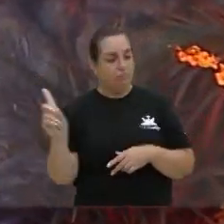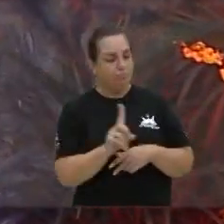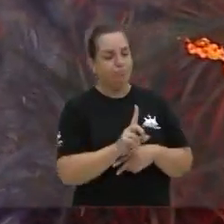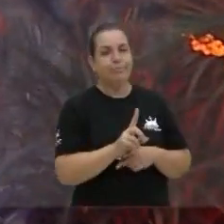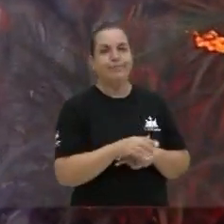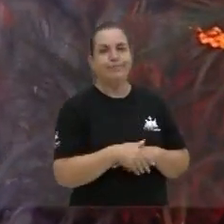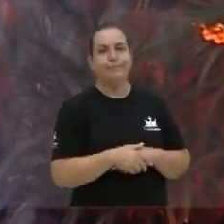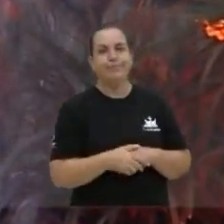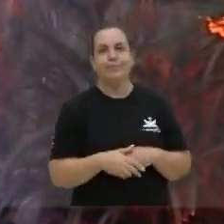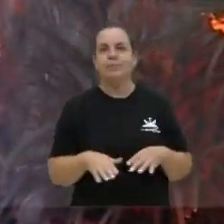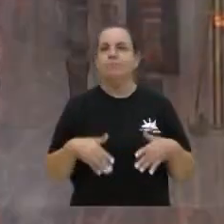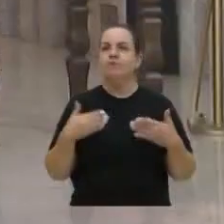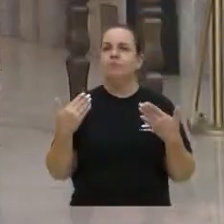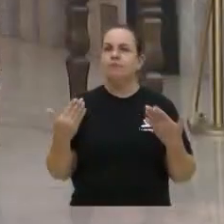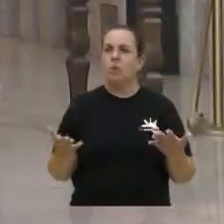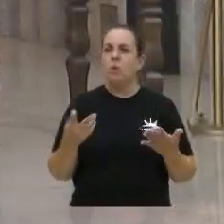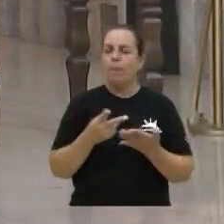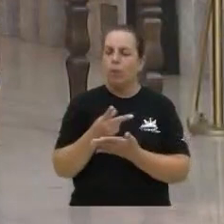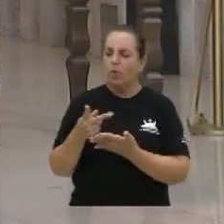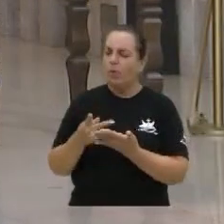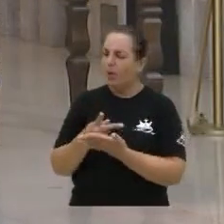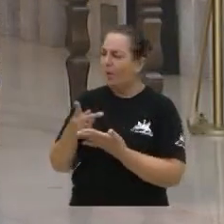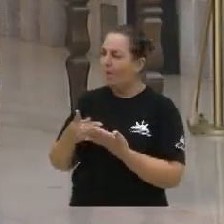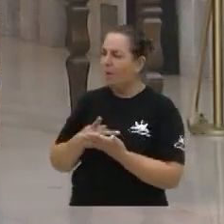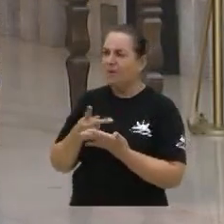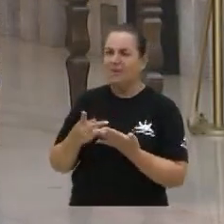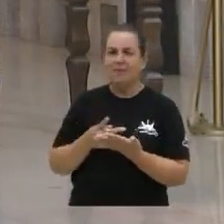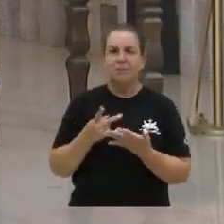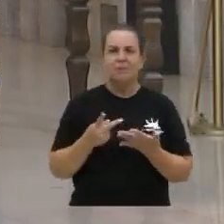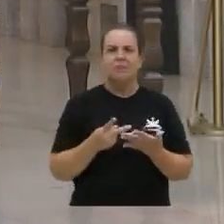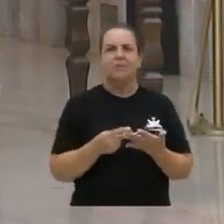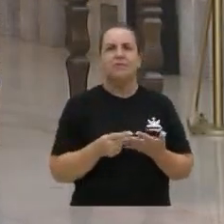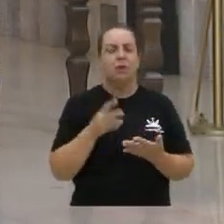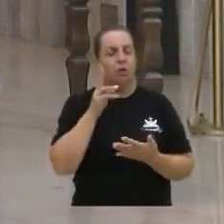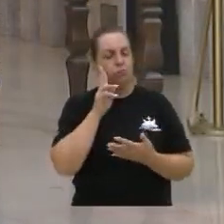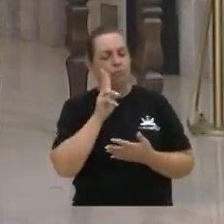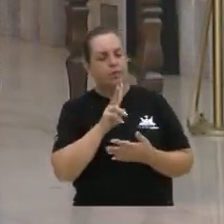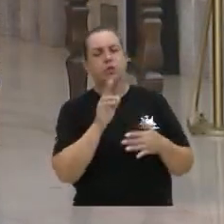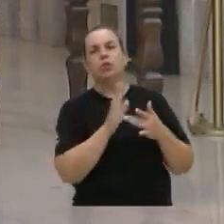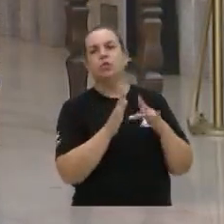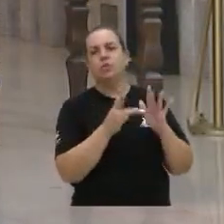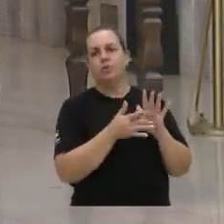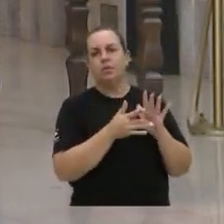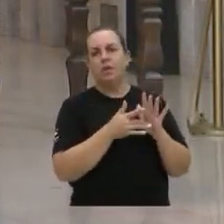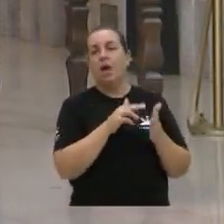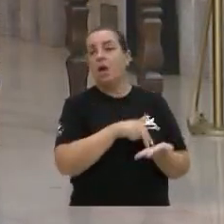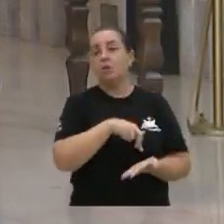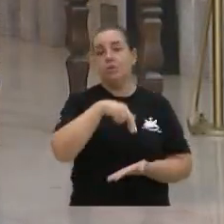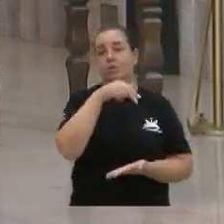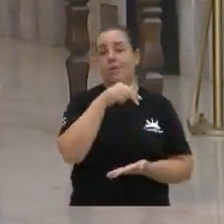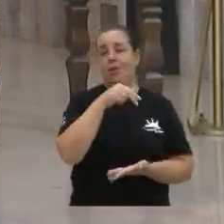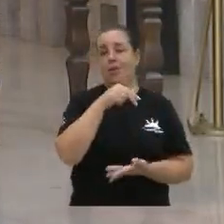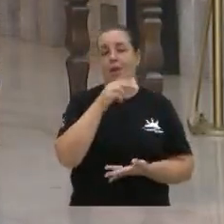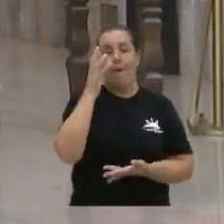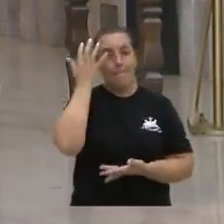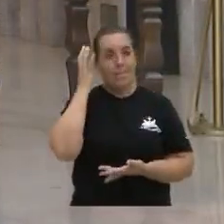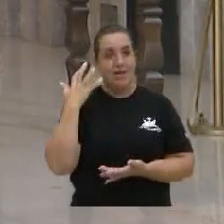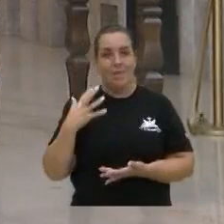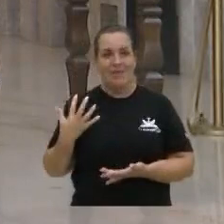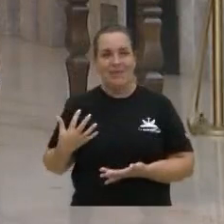Veja, quantos buscaram ver o ressuscitado? Maria